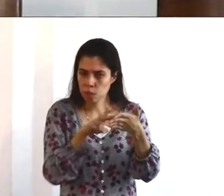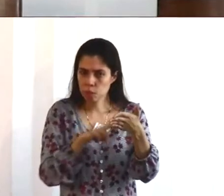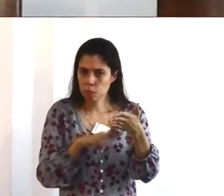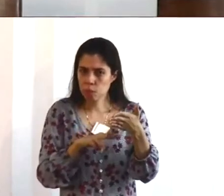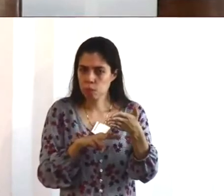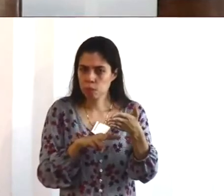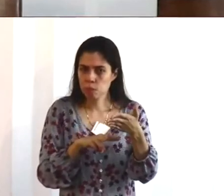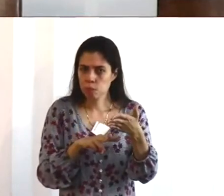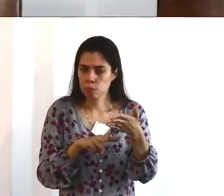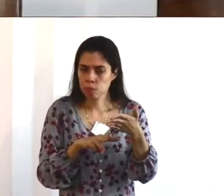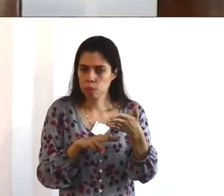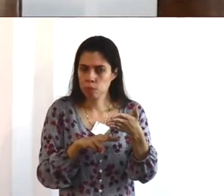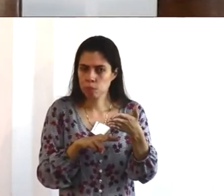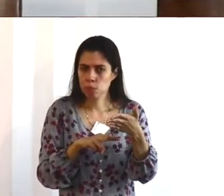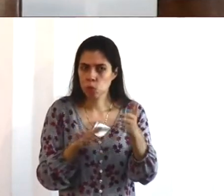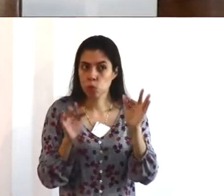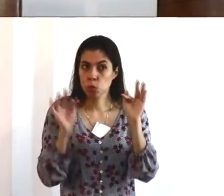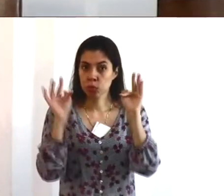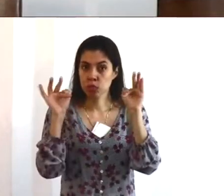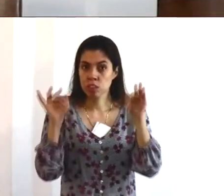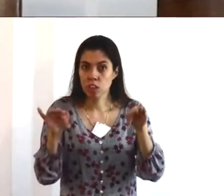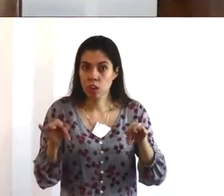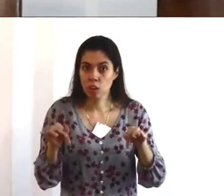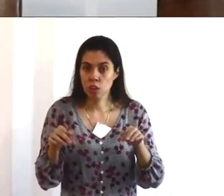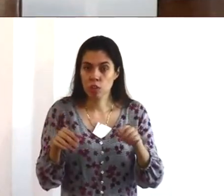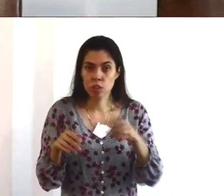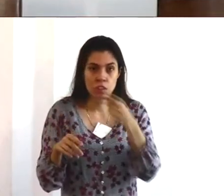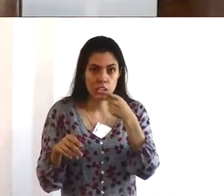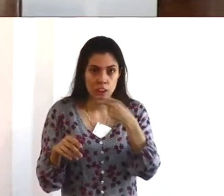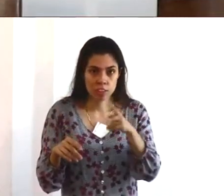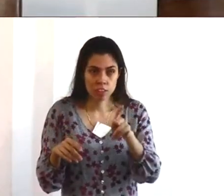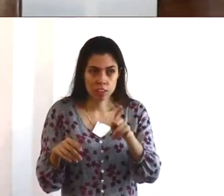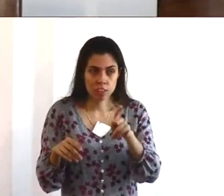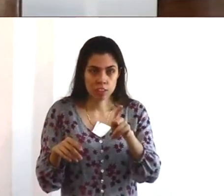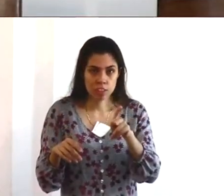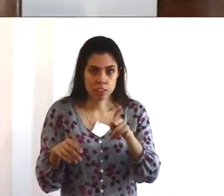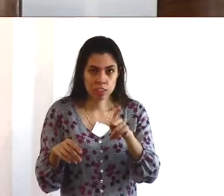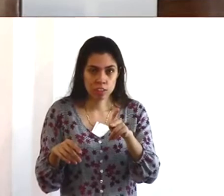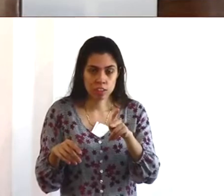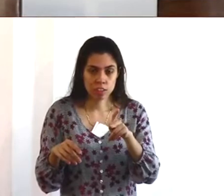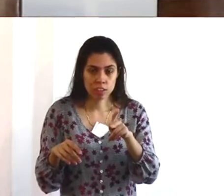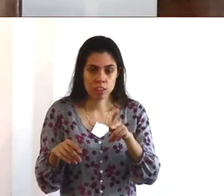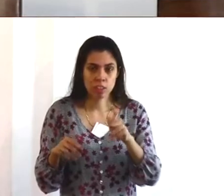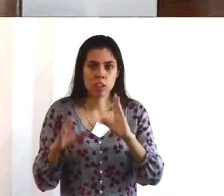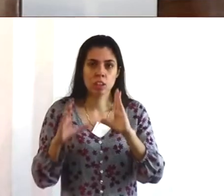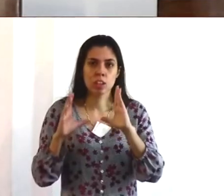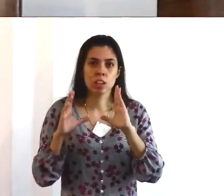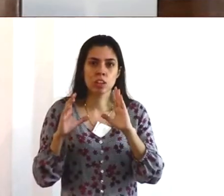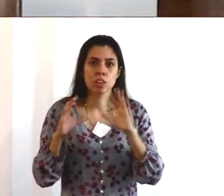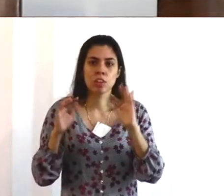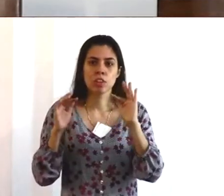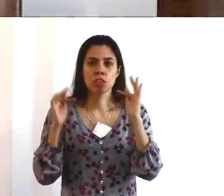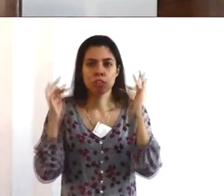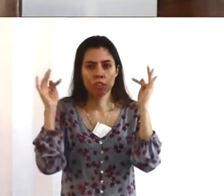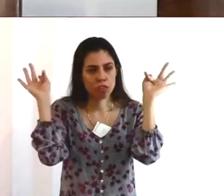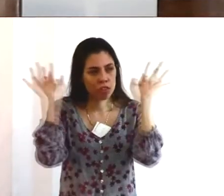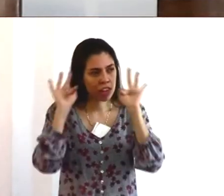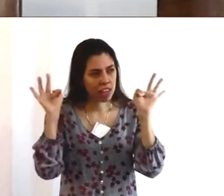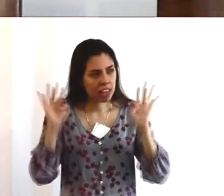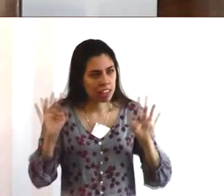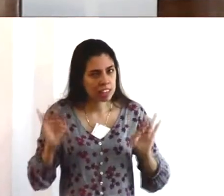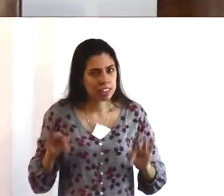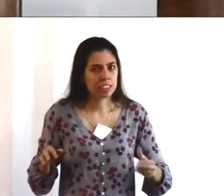que ao final de cada conto de fadas era dito: e eles viveram